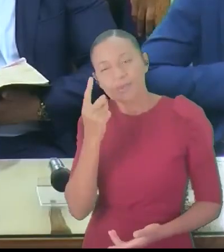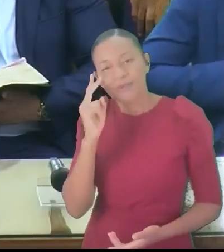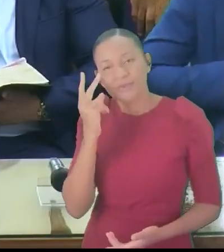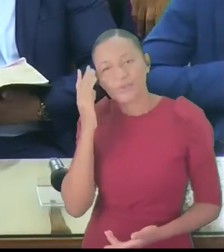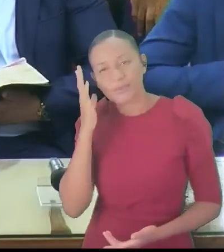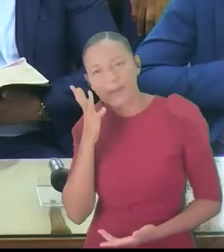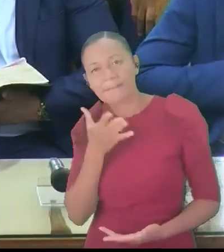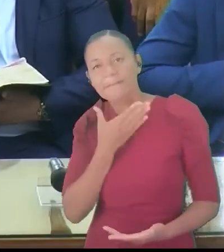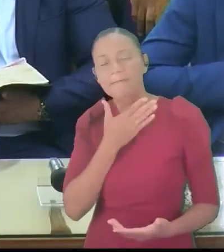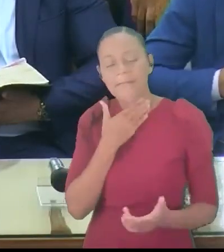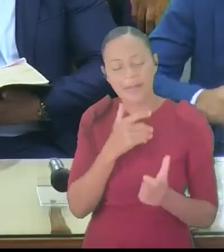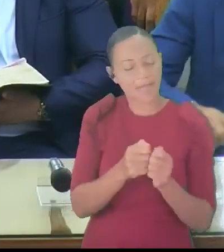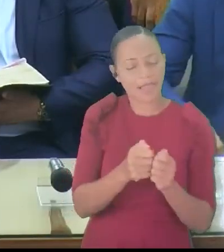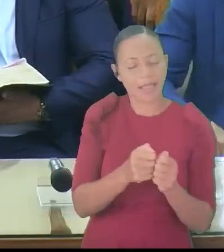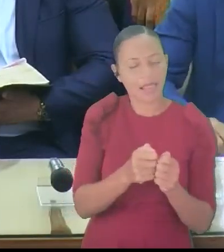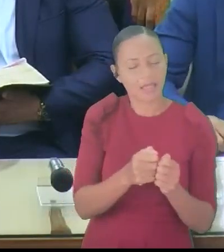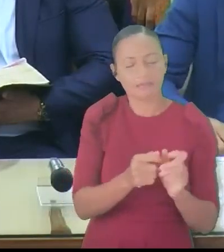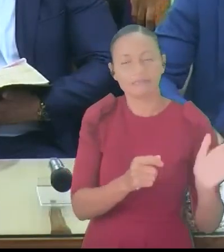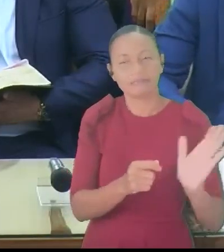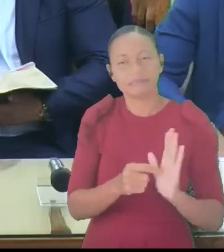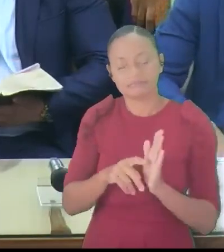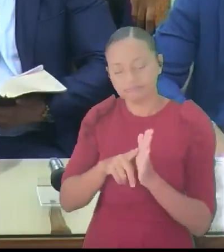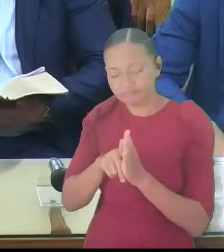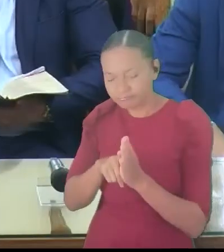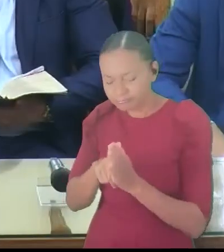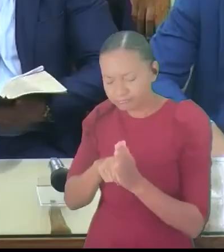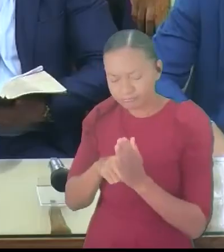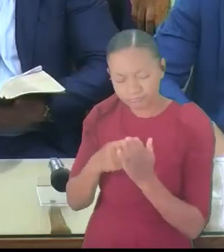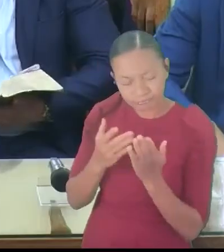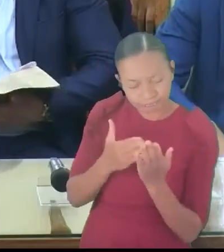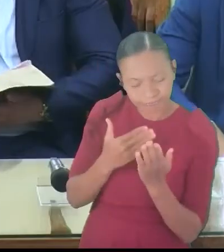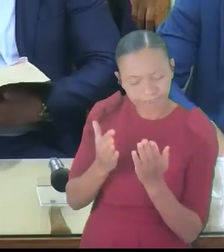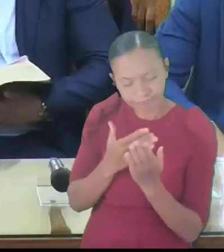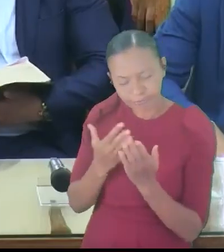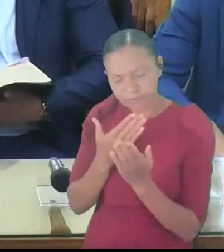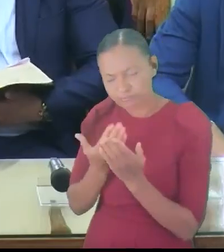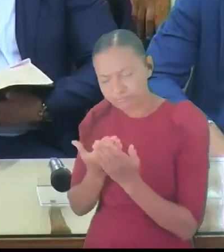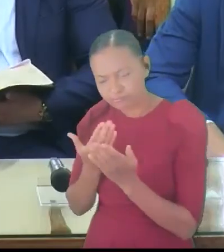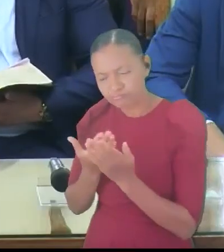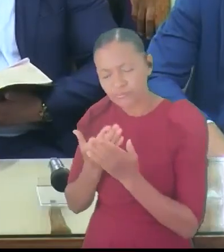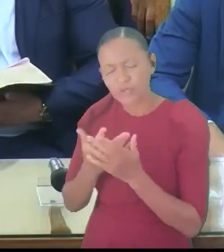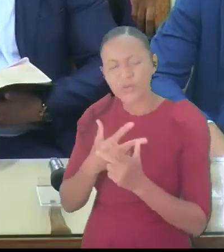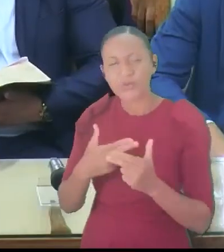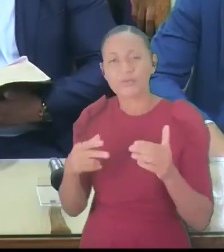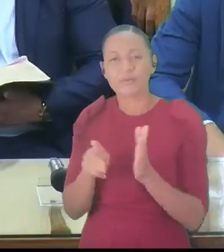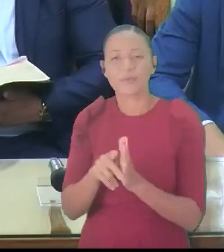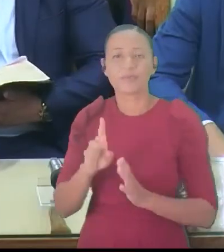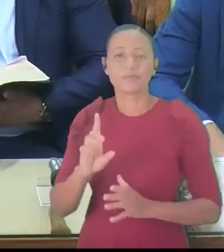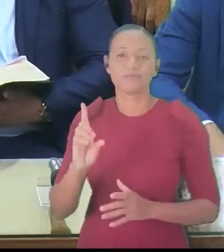não é batendo papo na internet, não. É pesquisando as coisas de Deus.